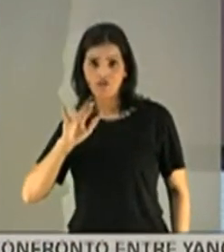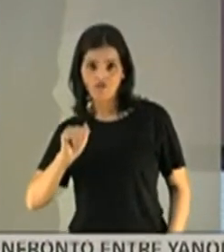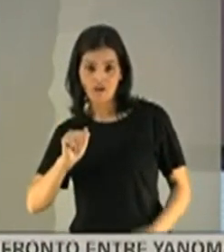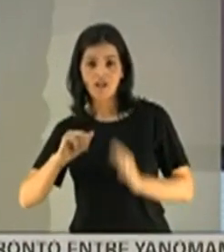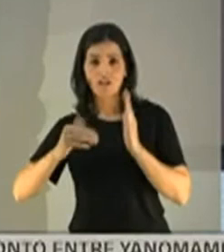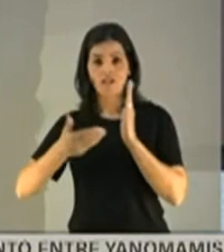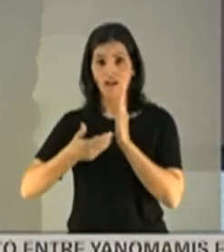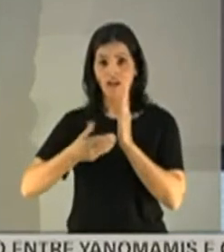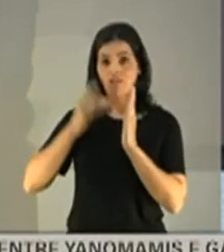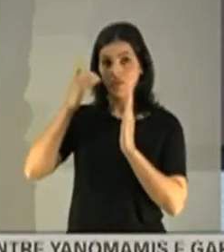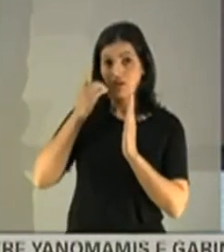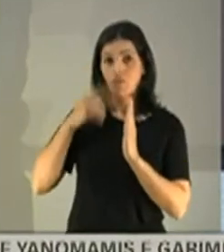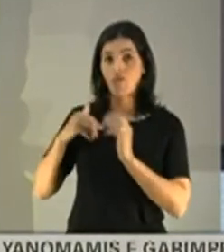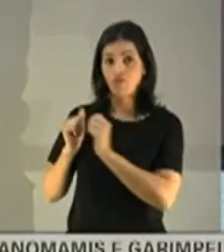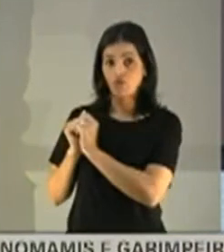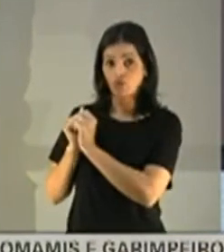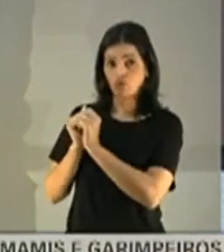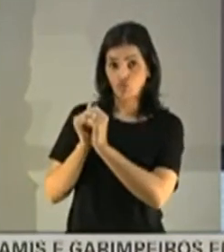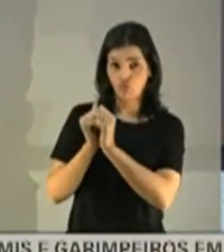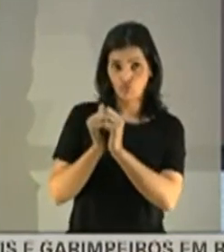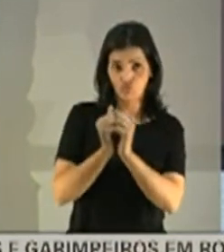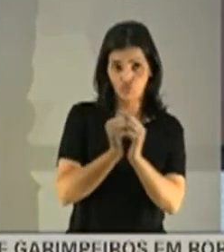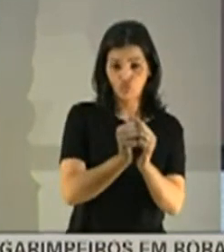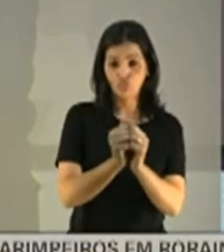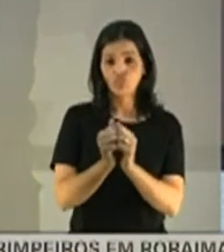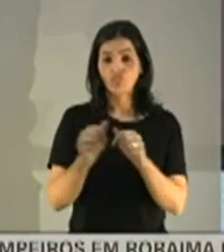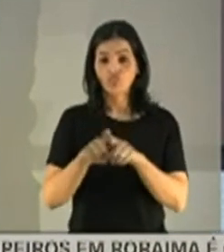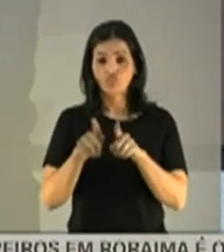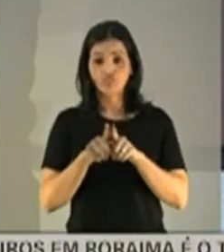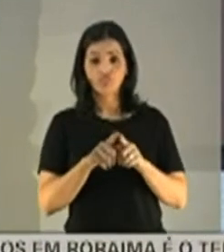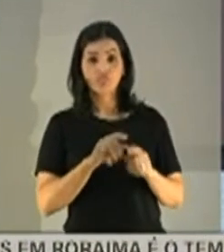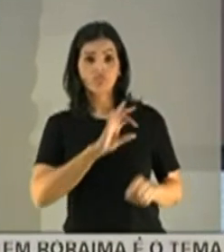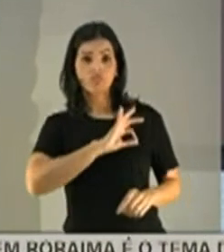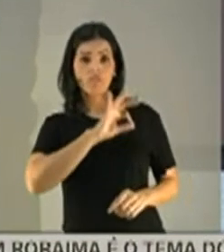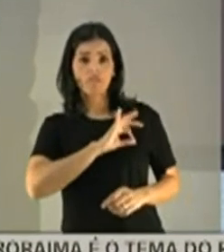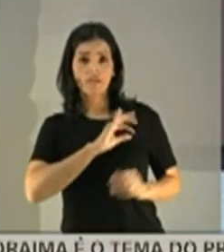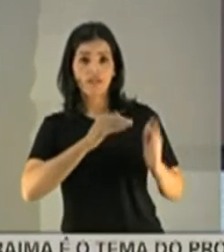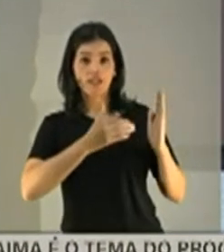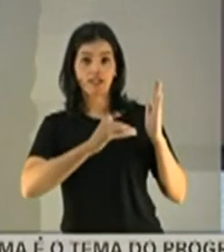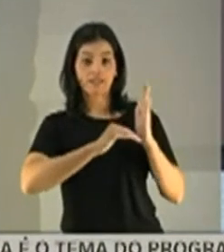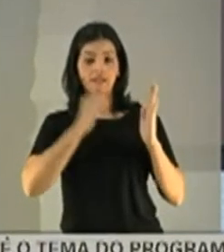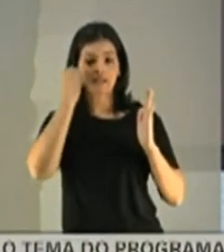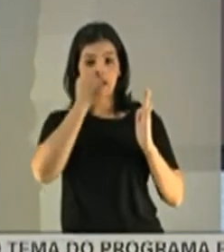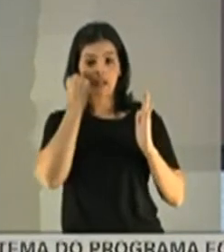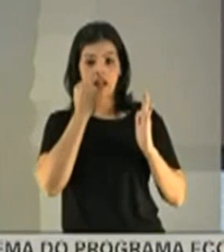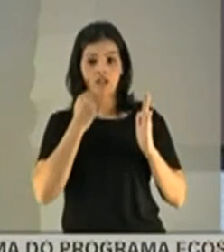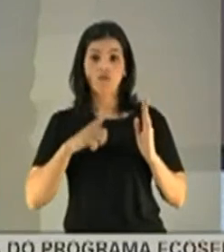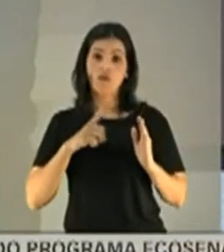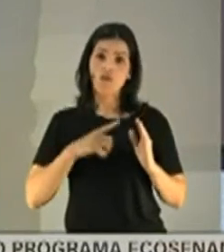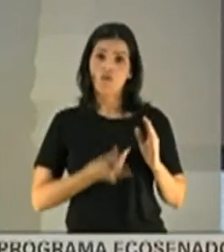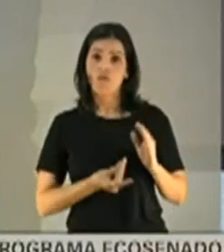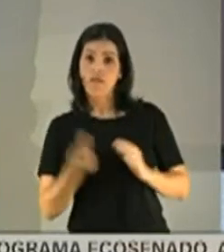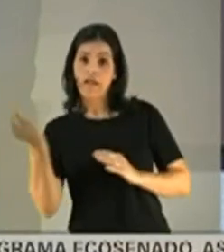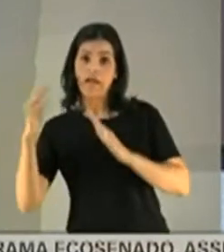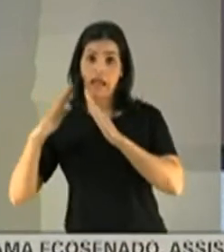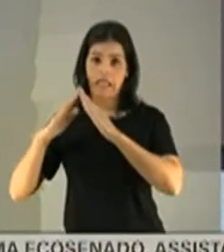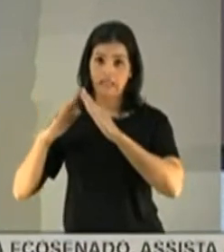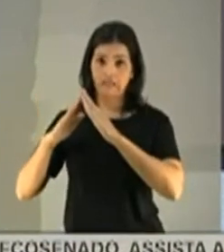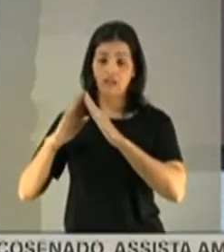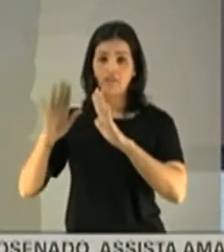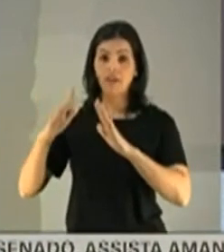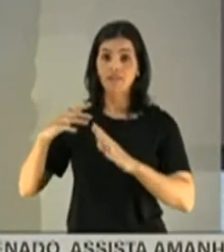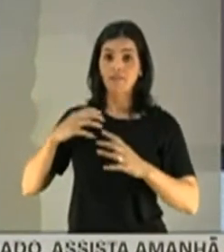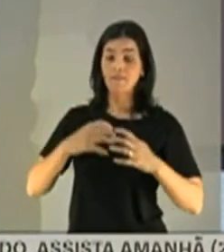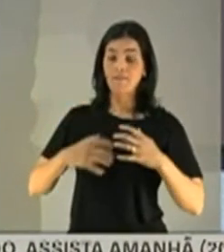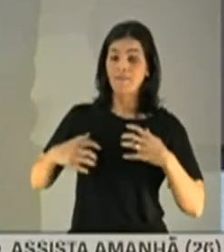inclusive, me acompanhou tão quão a polícia aqui do Senado quando eu saí da minha casa. O nosso receio